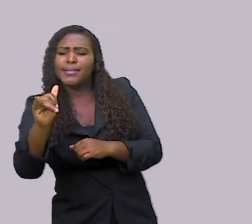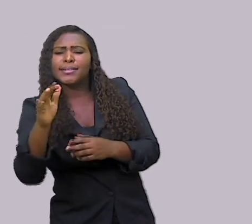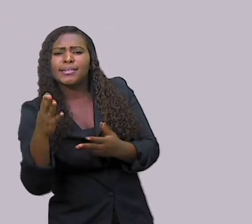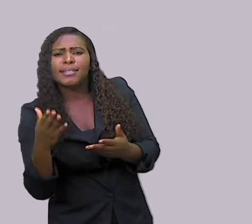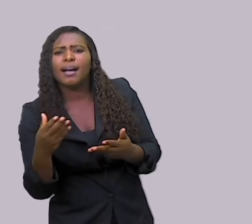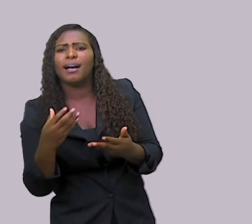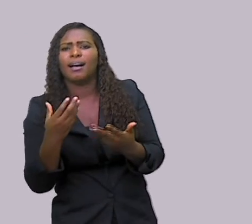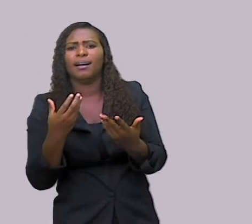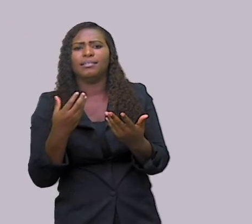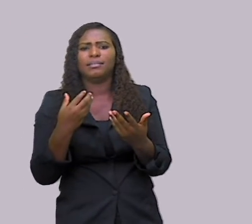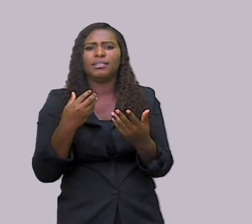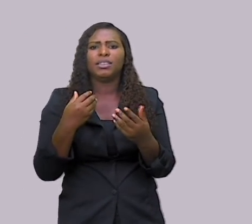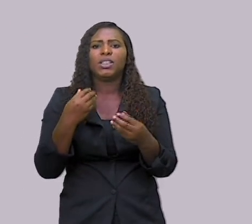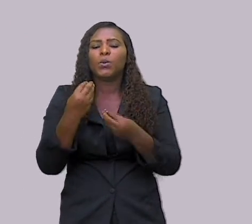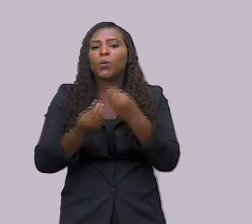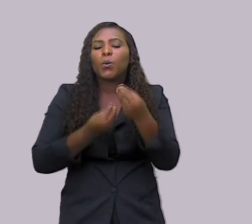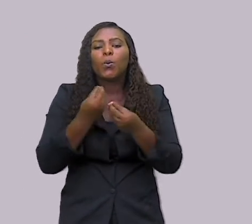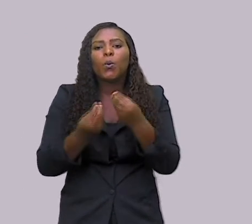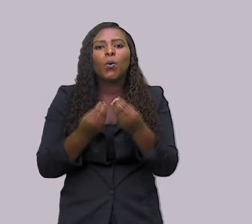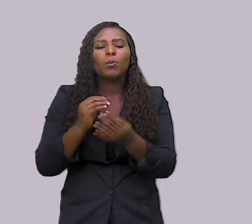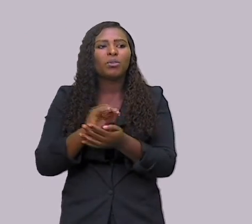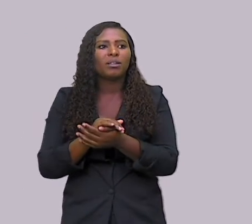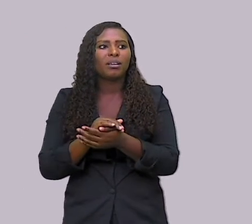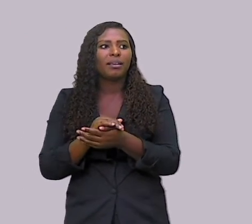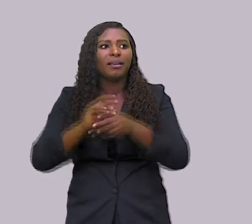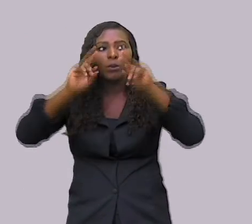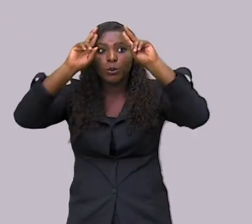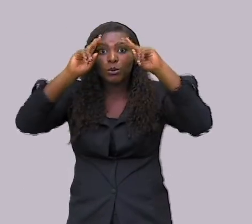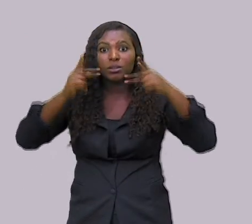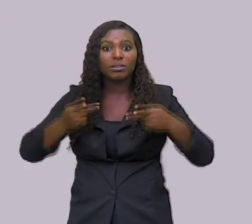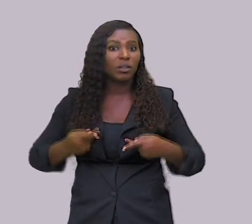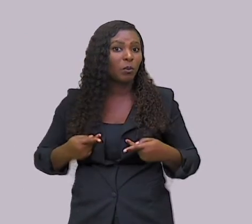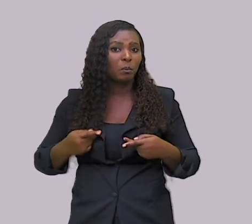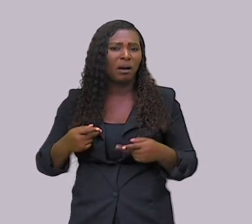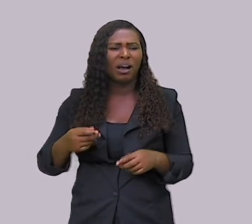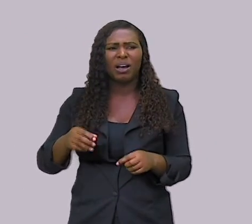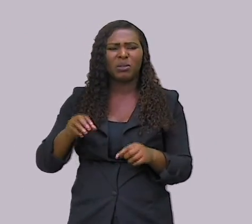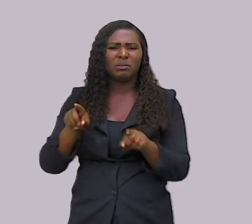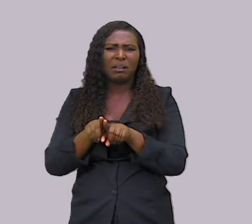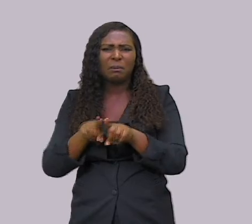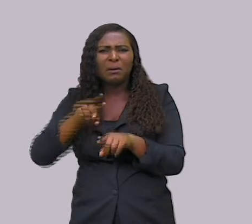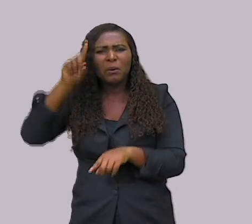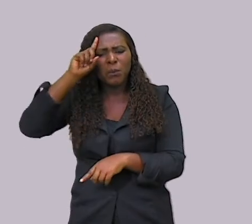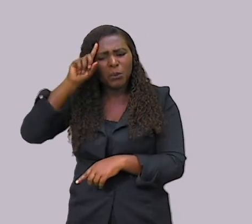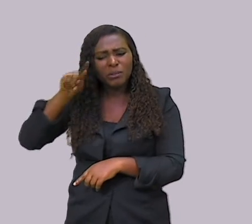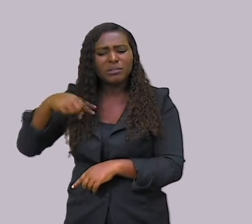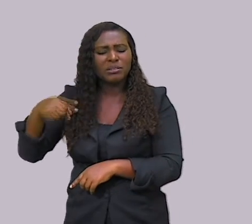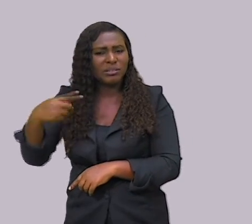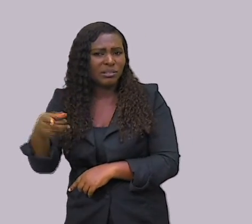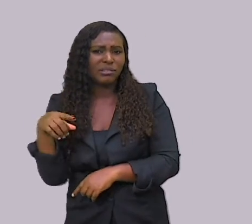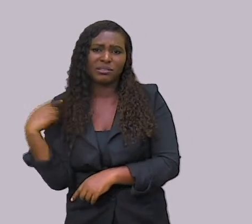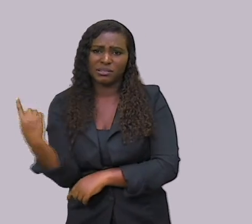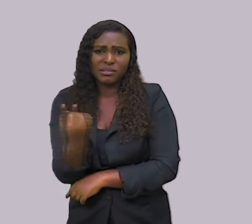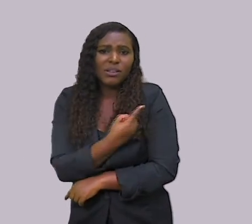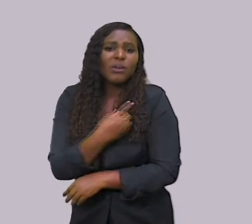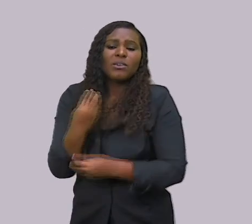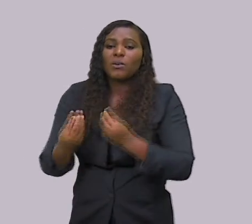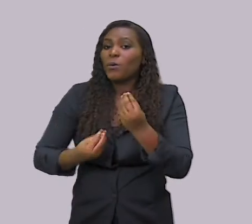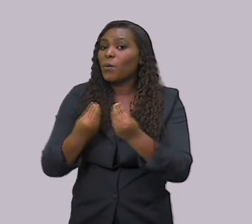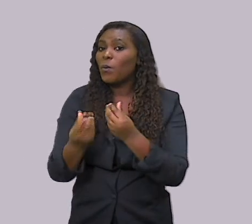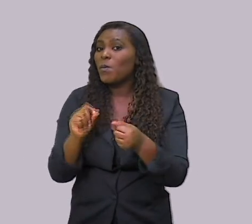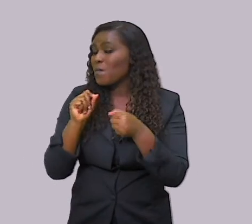estabelecem essa interação com o nosso cotidiano, com o nosso dia a dia, como que a gente